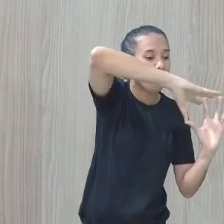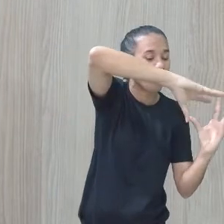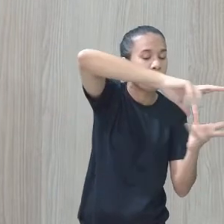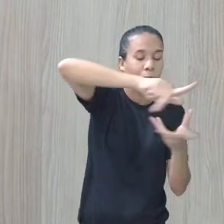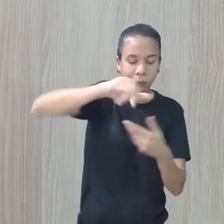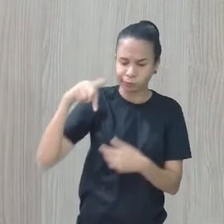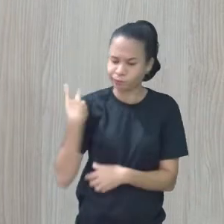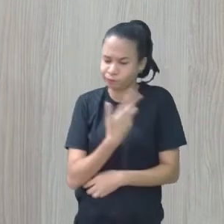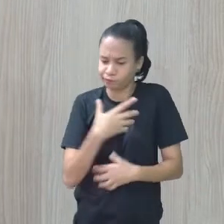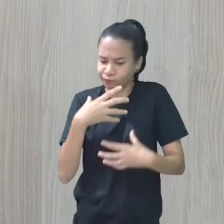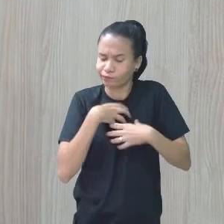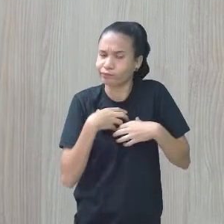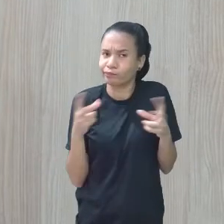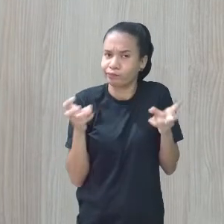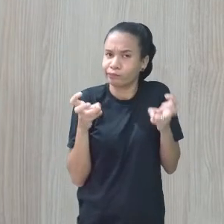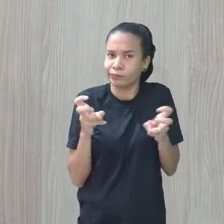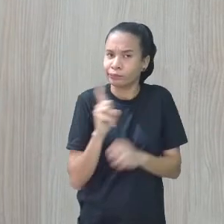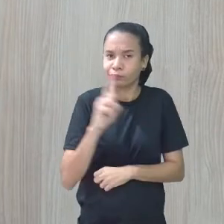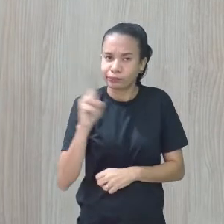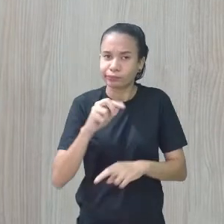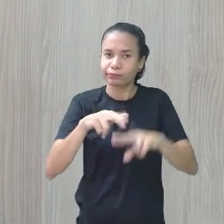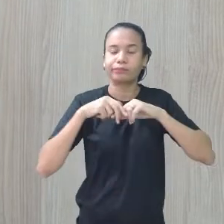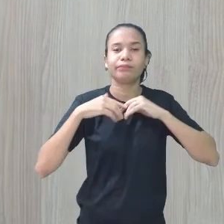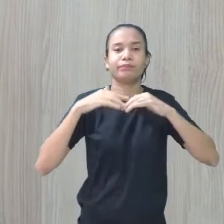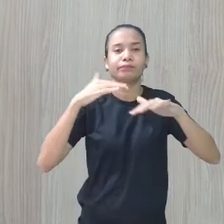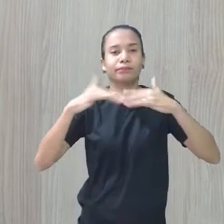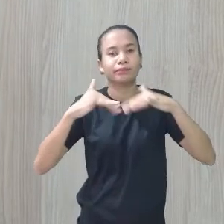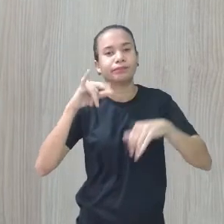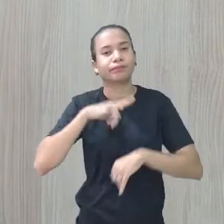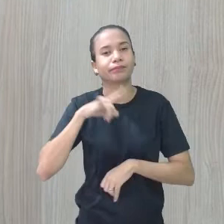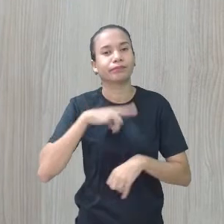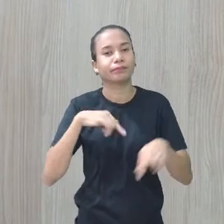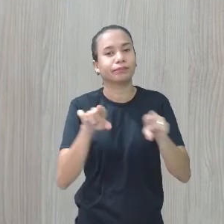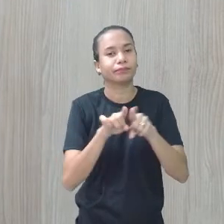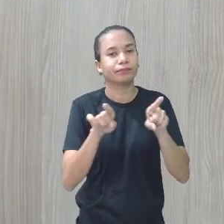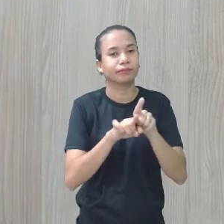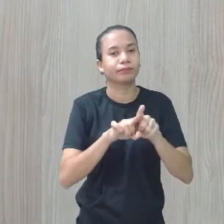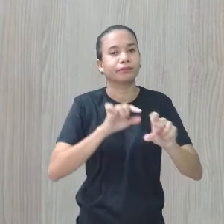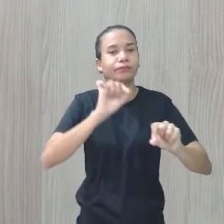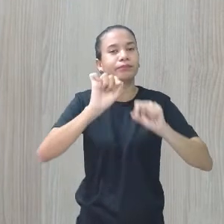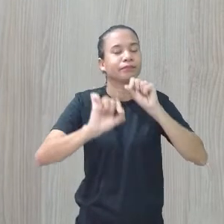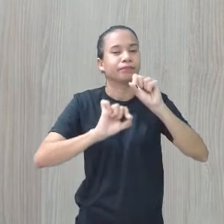não percebemos. Então, esses movimentos trazem também